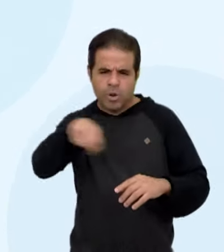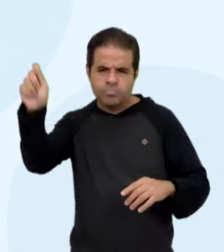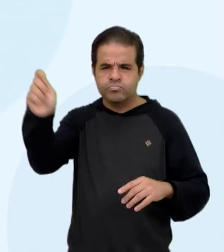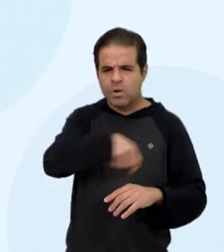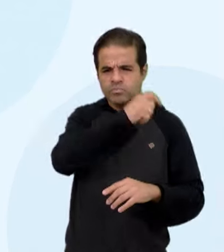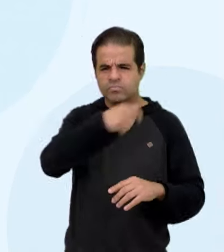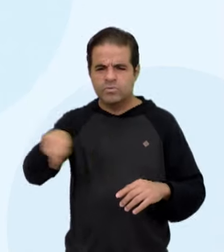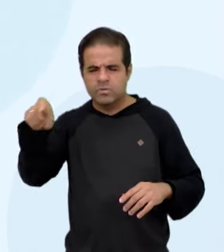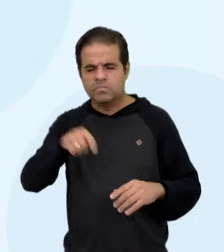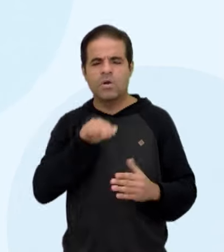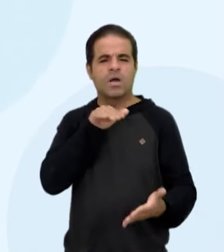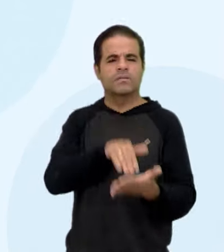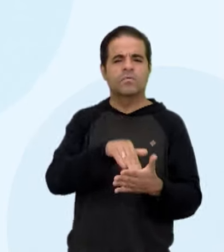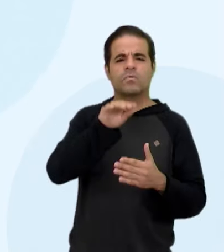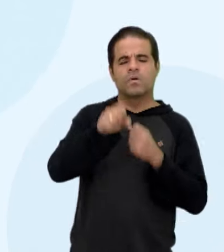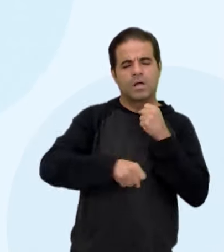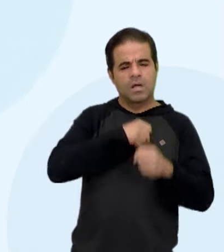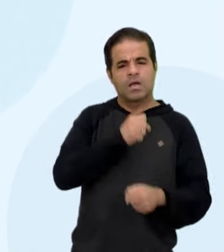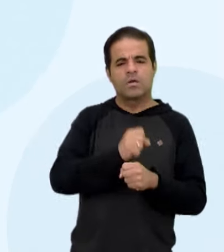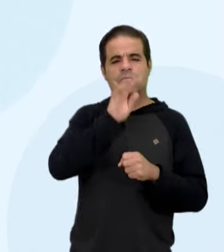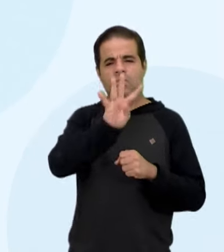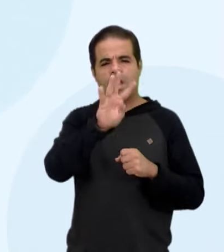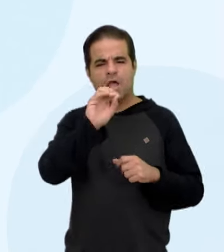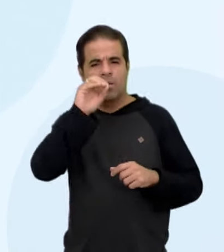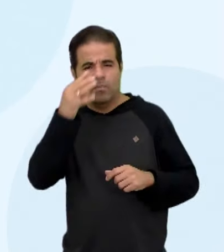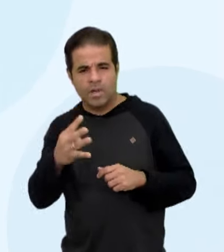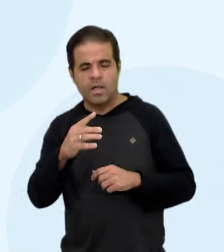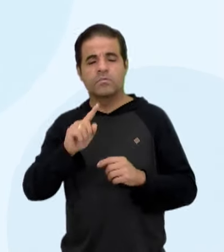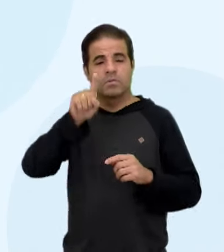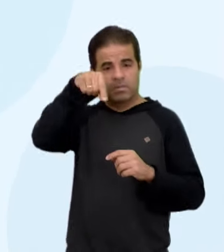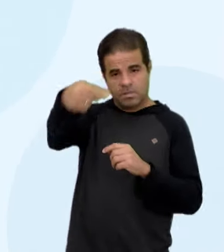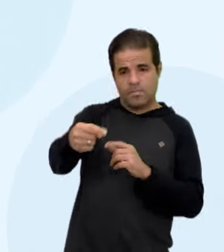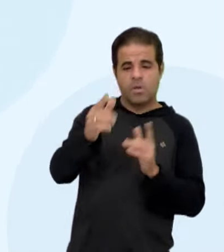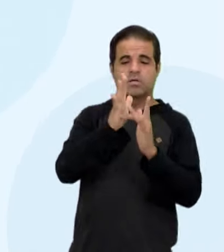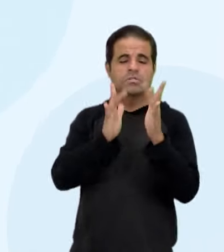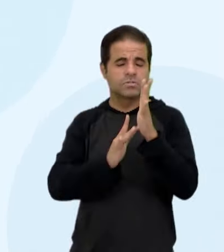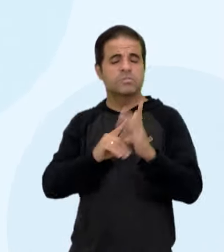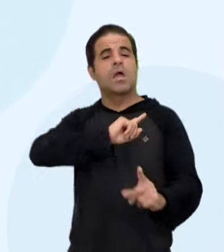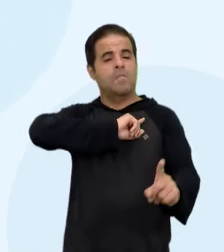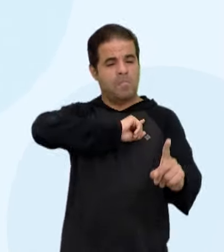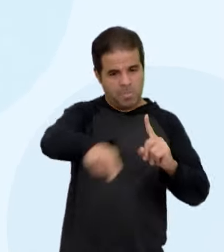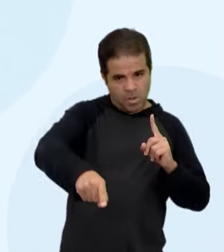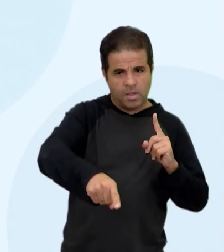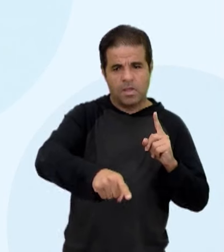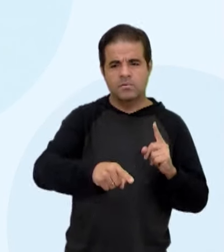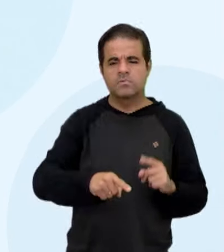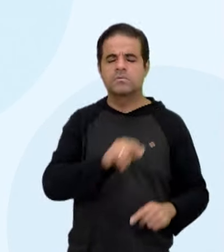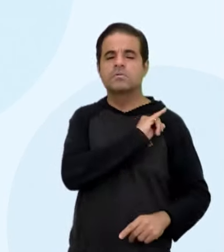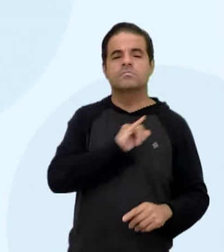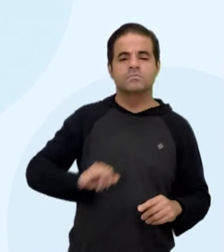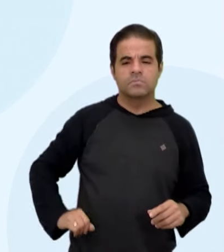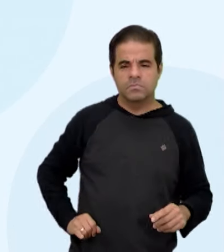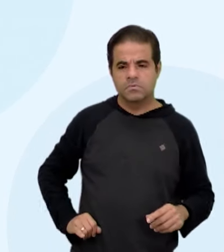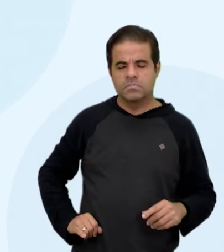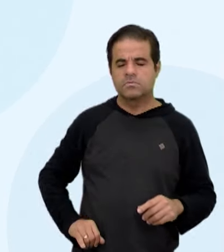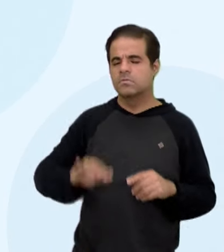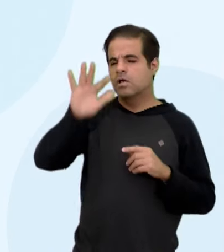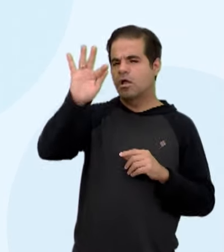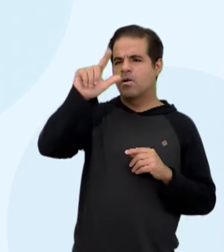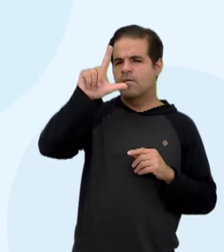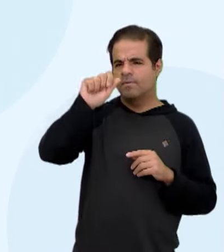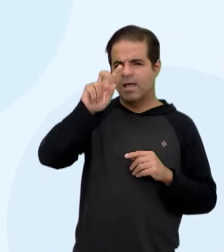ano 404 depois de Cristo, quando elas foram proibidas pelo imperador